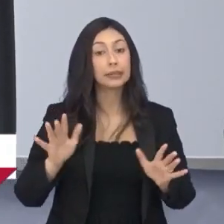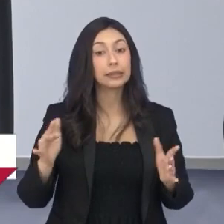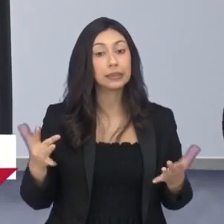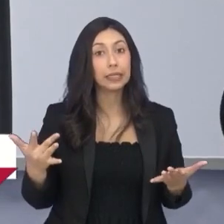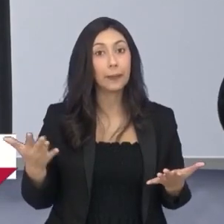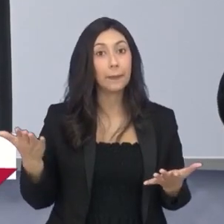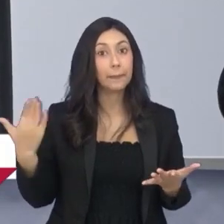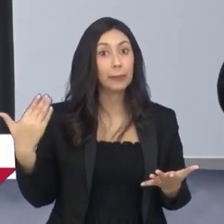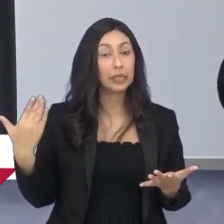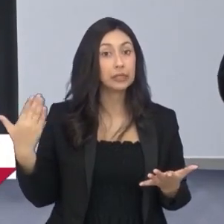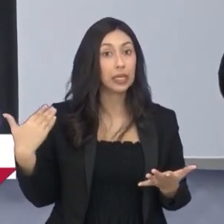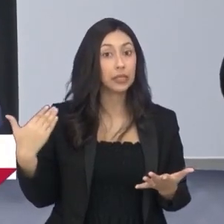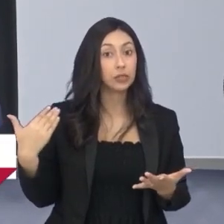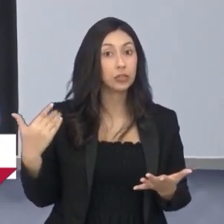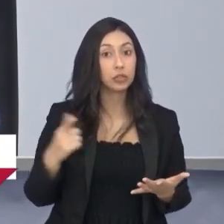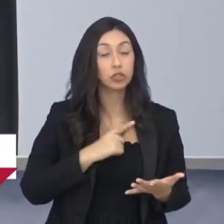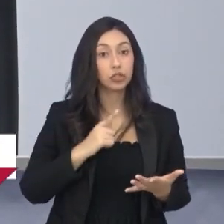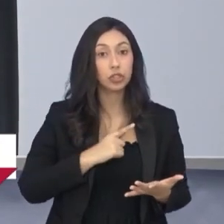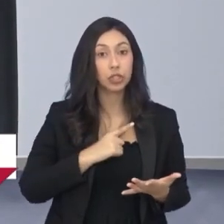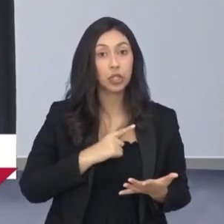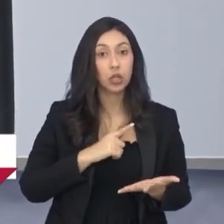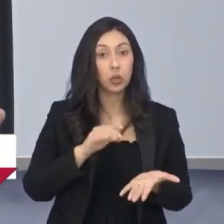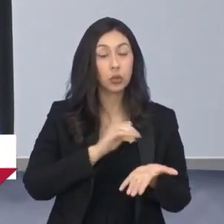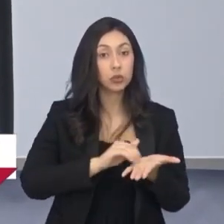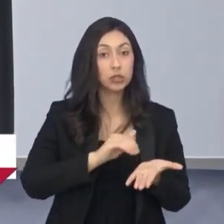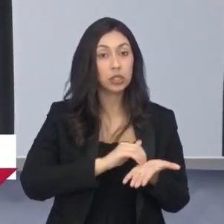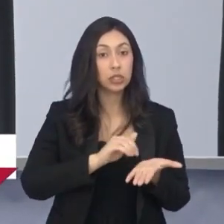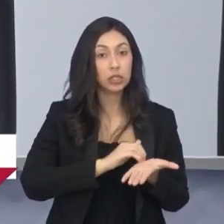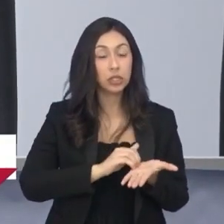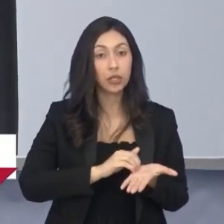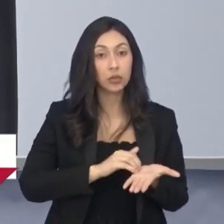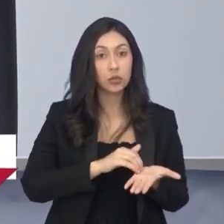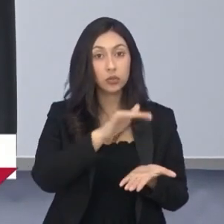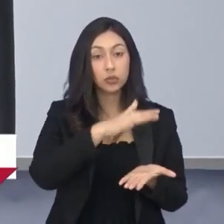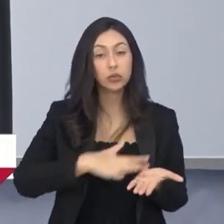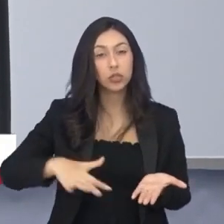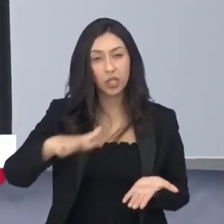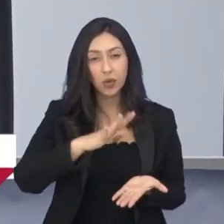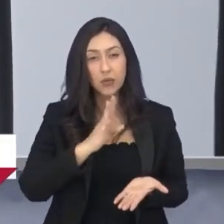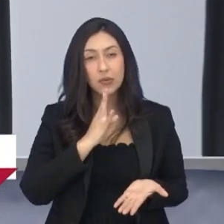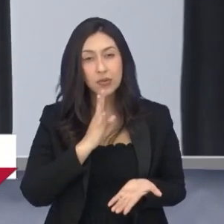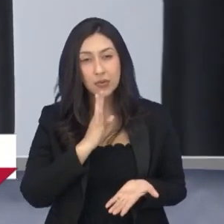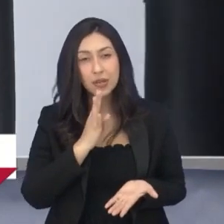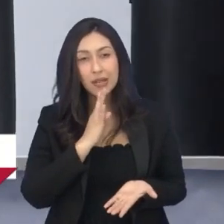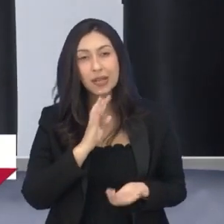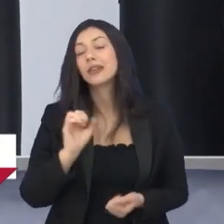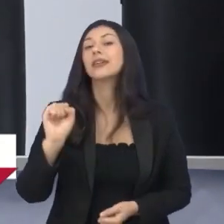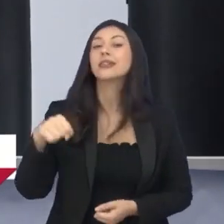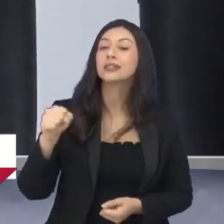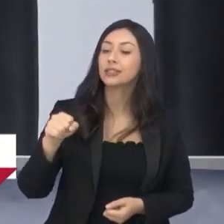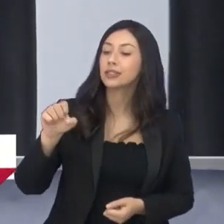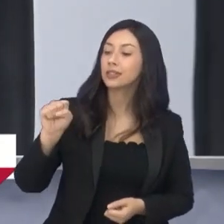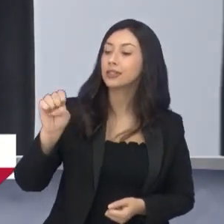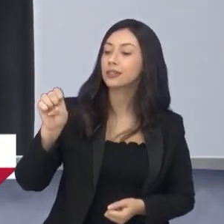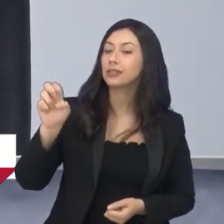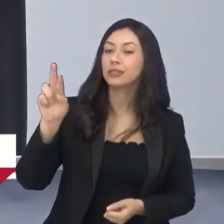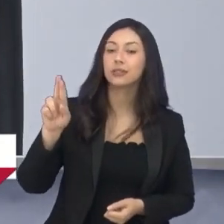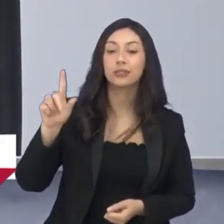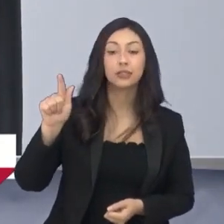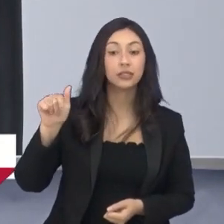cadeira Alguém sabe quem é o secretário diretor geral anterior isso Dr Sérgio Ross Todos